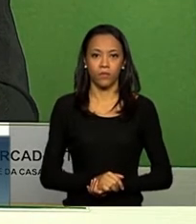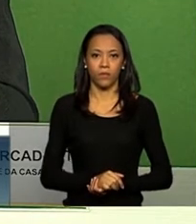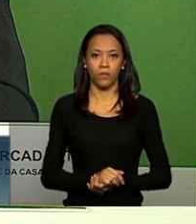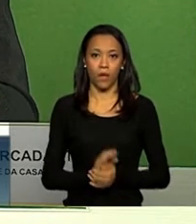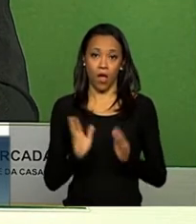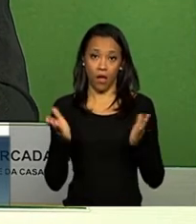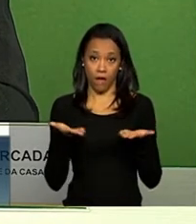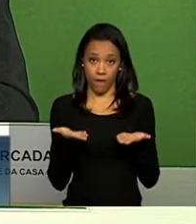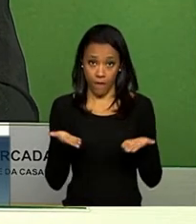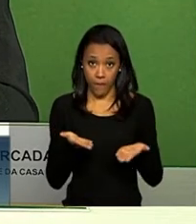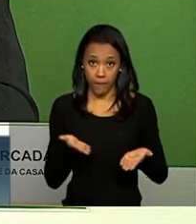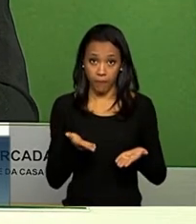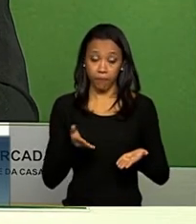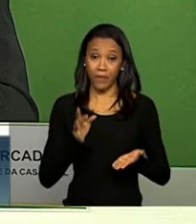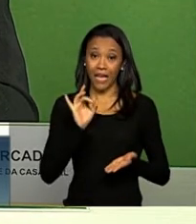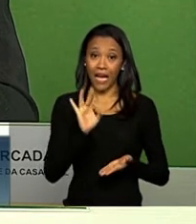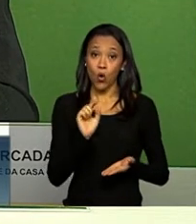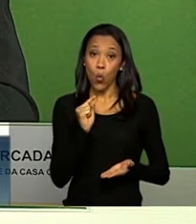Agora,